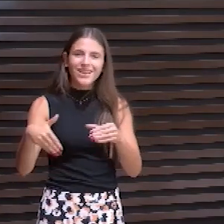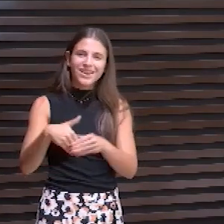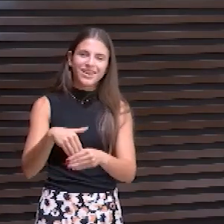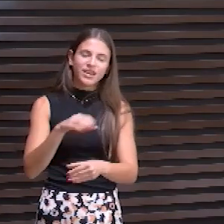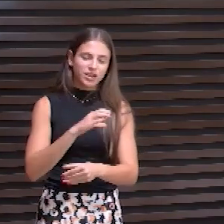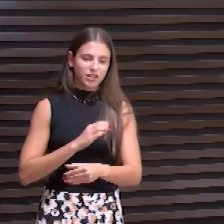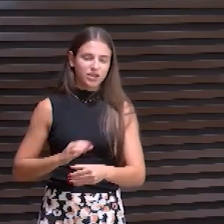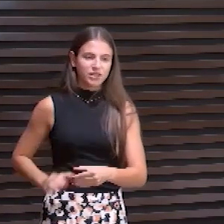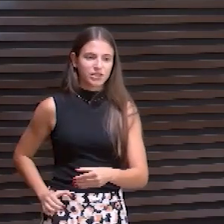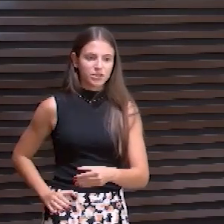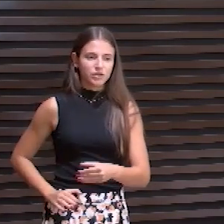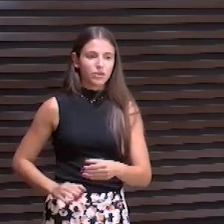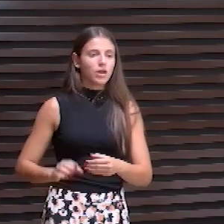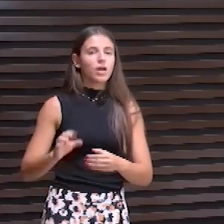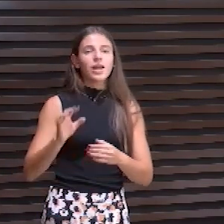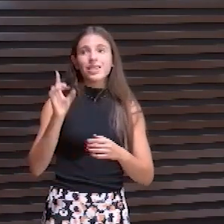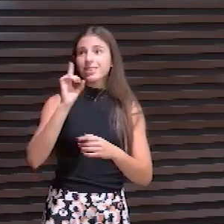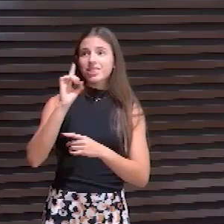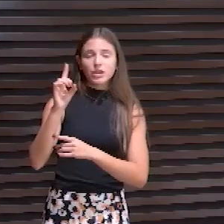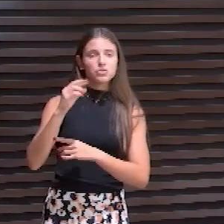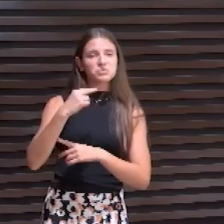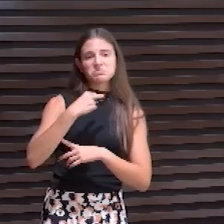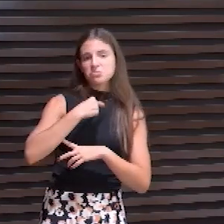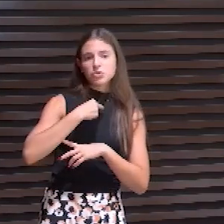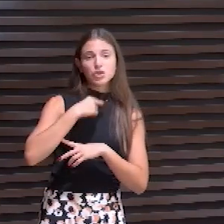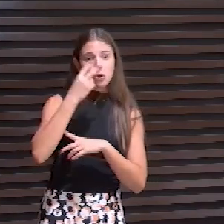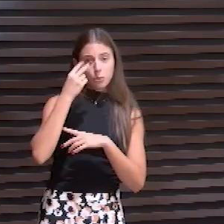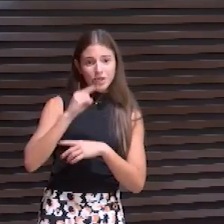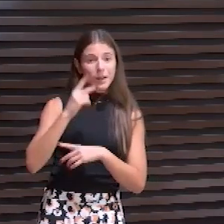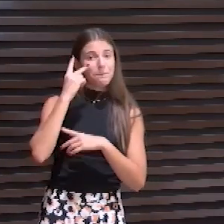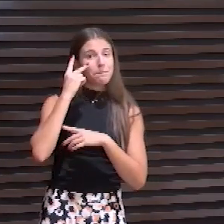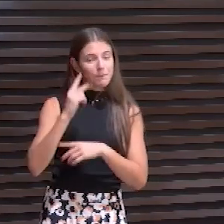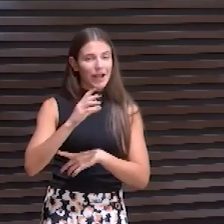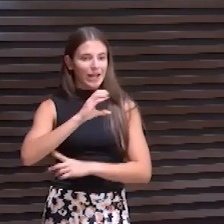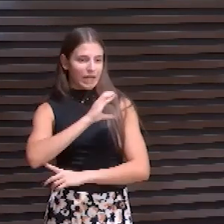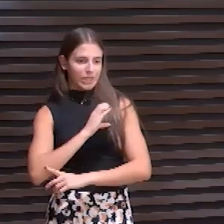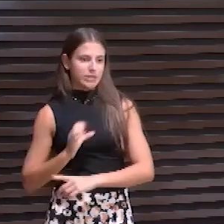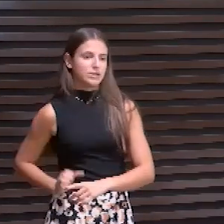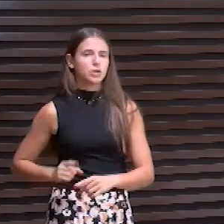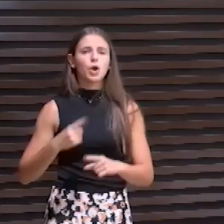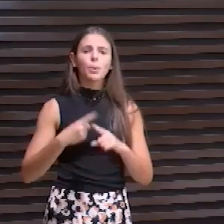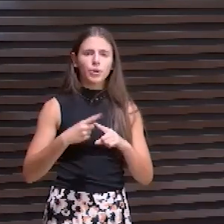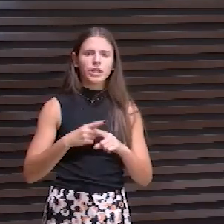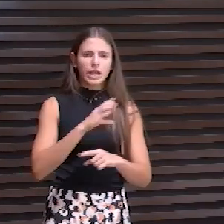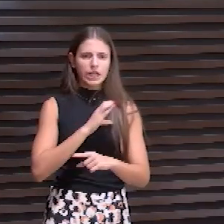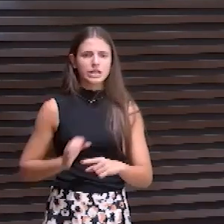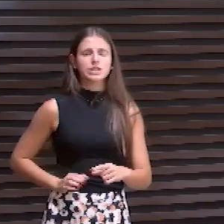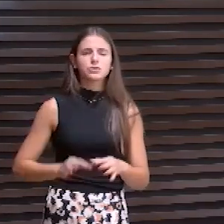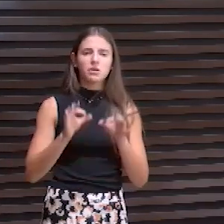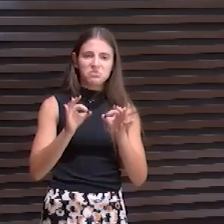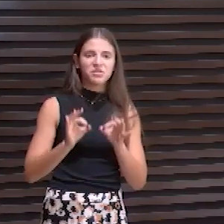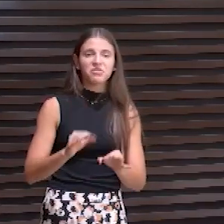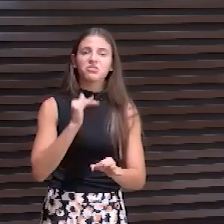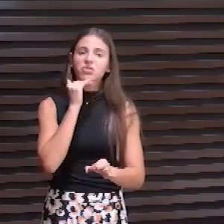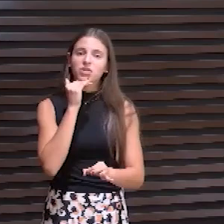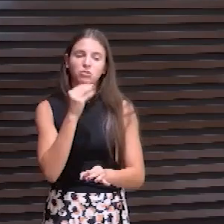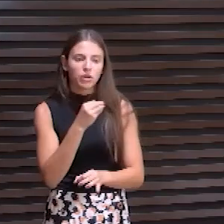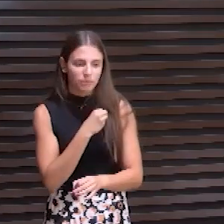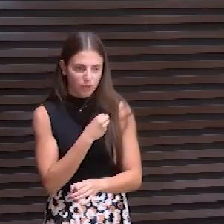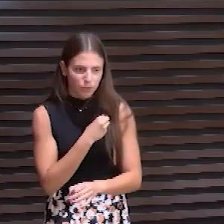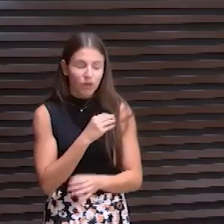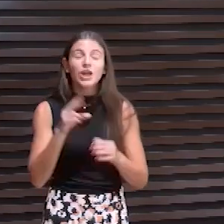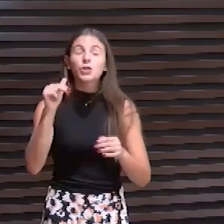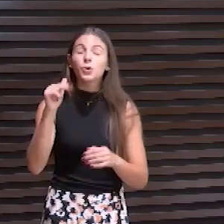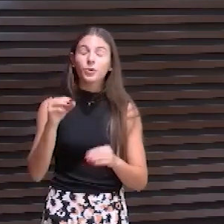ele não podia estar olhando Cristo, porque Cristo é perfeito, Cristo nunca pecou. Assim como o pastor Glênio sempre diz aqui, aquela cruz era